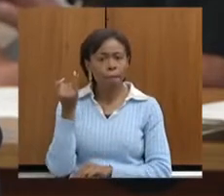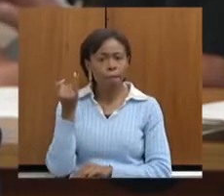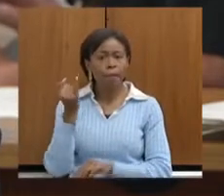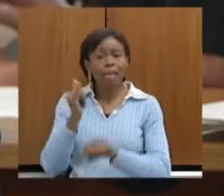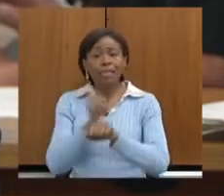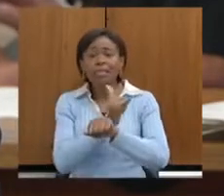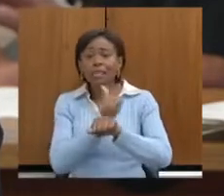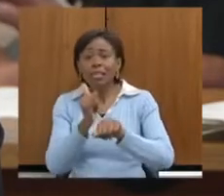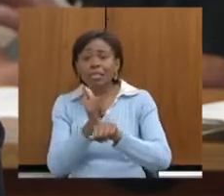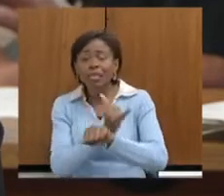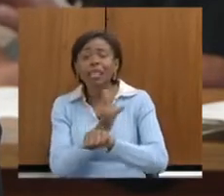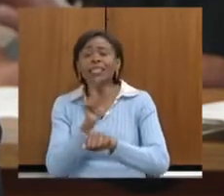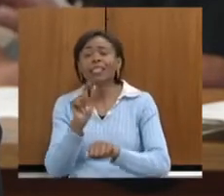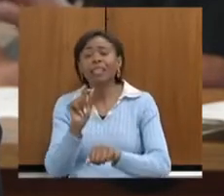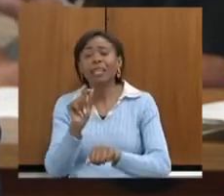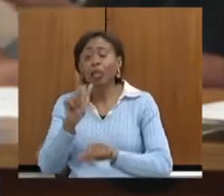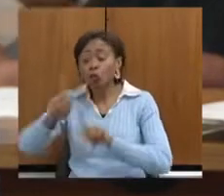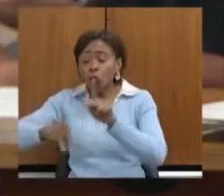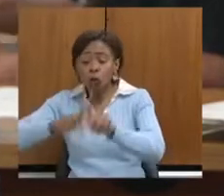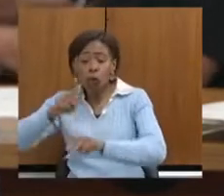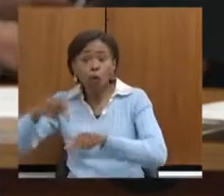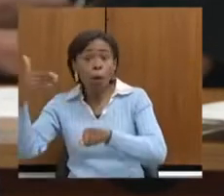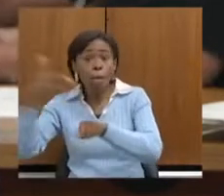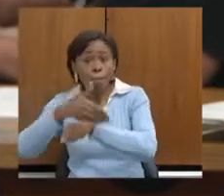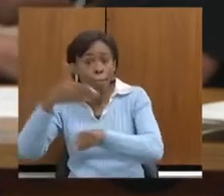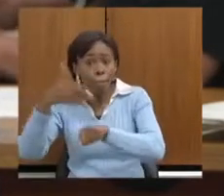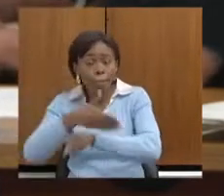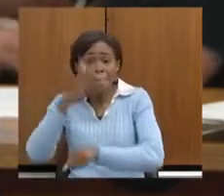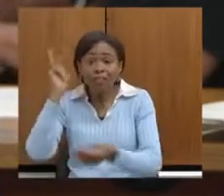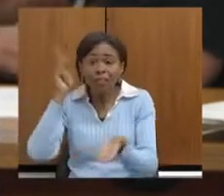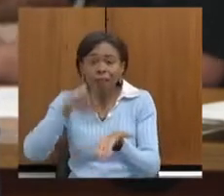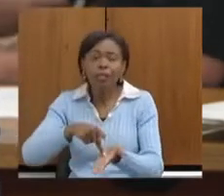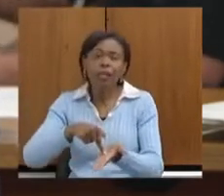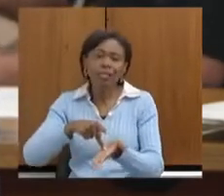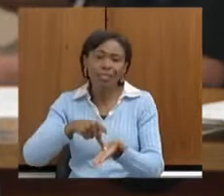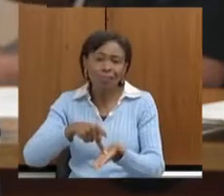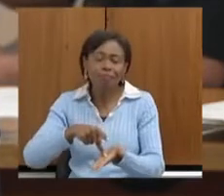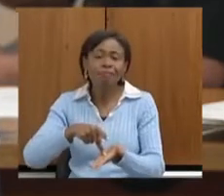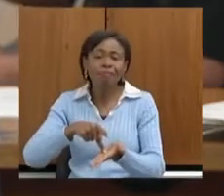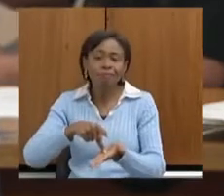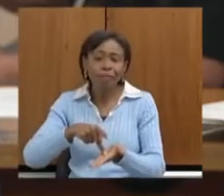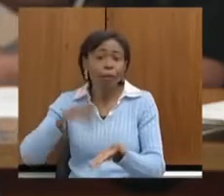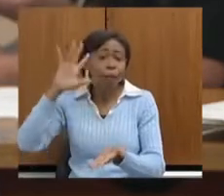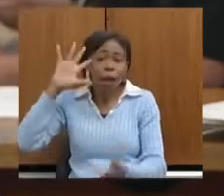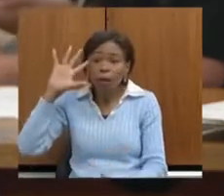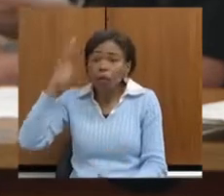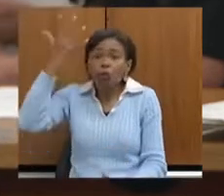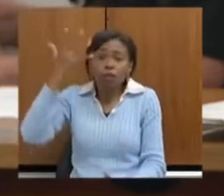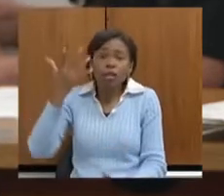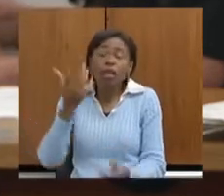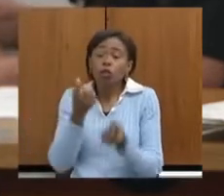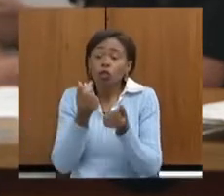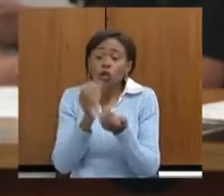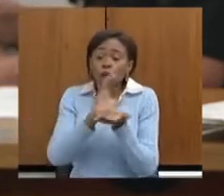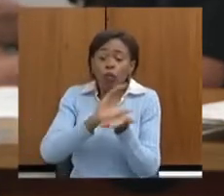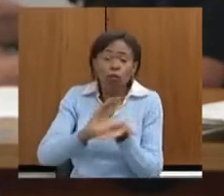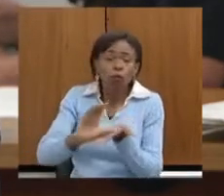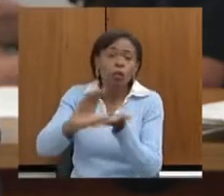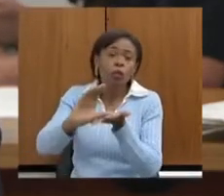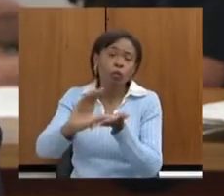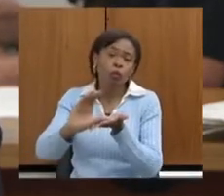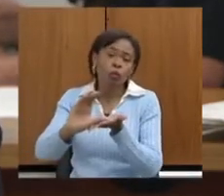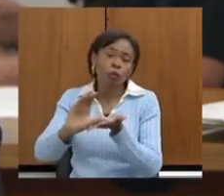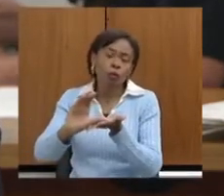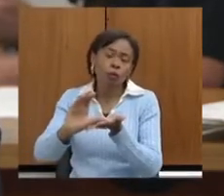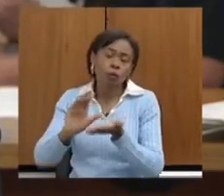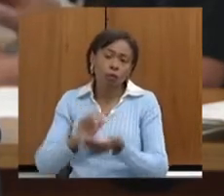mecanismos de participação verdadeira que a doutora Lígia comentou aqui na decisão dos recursos da reparação